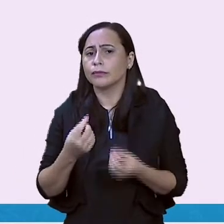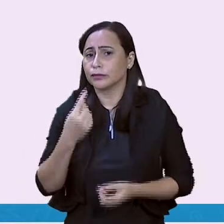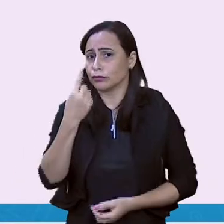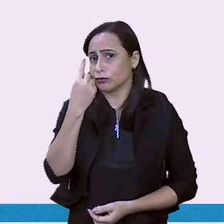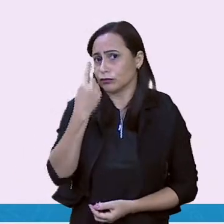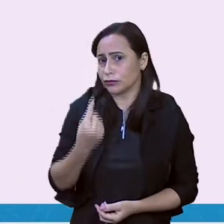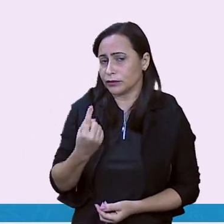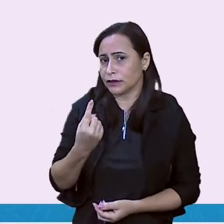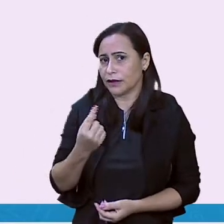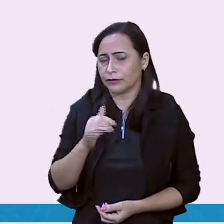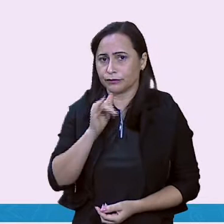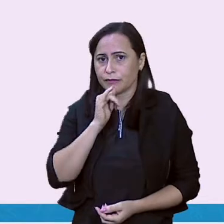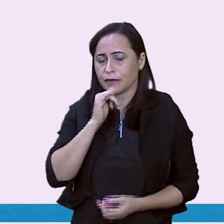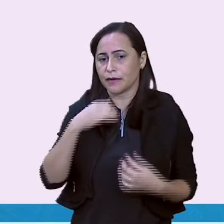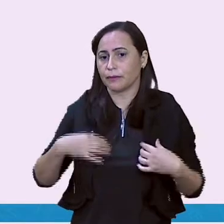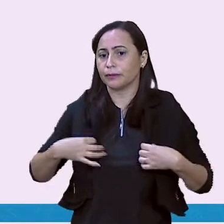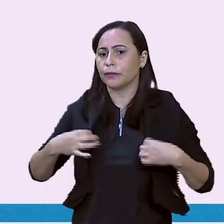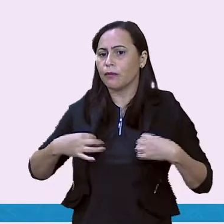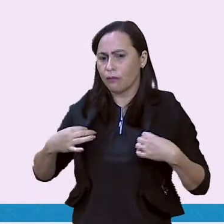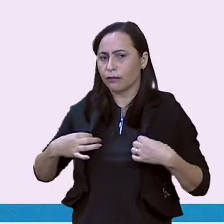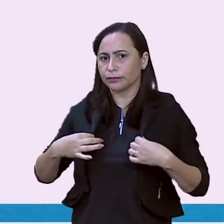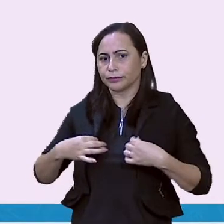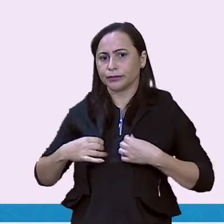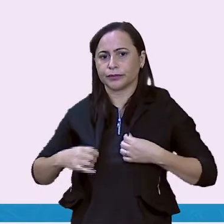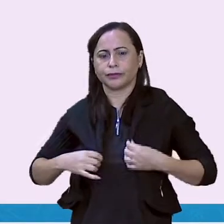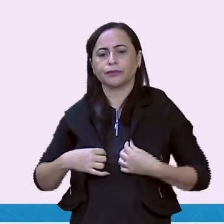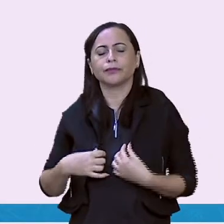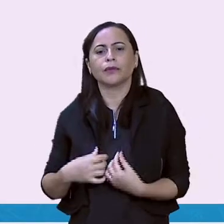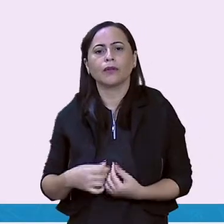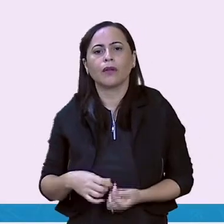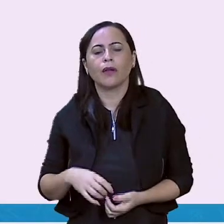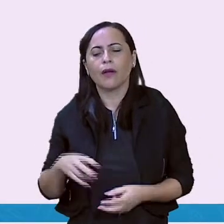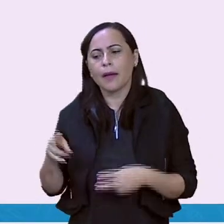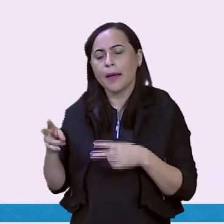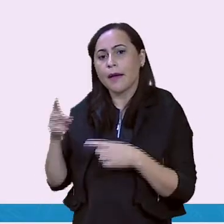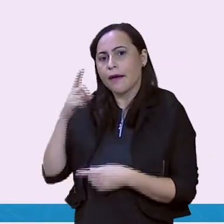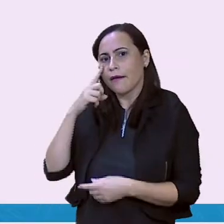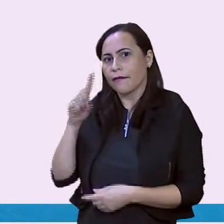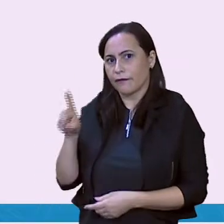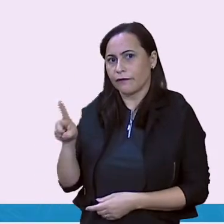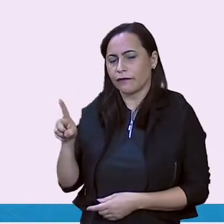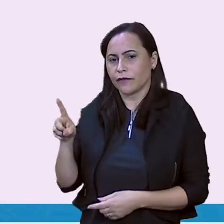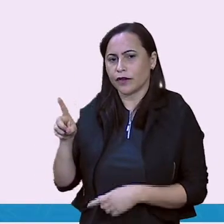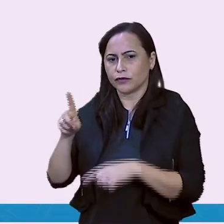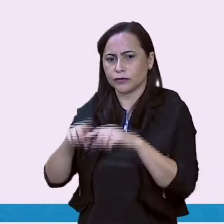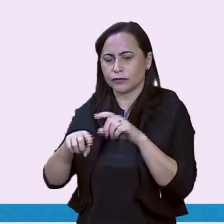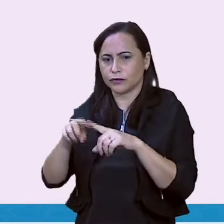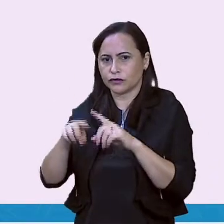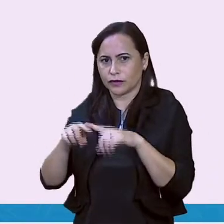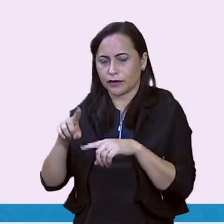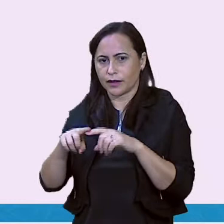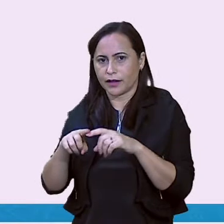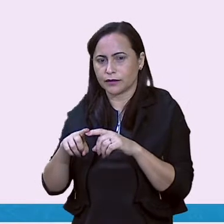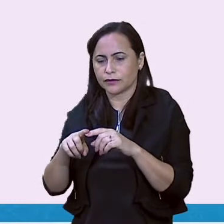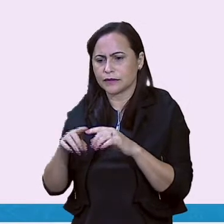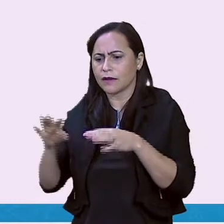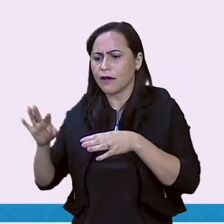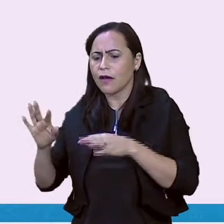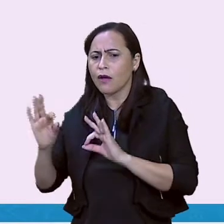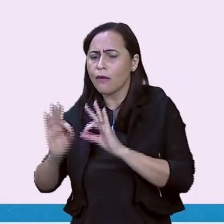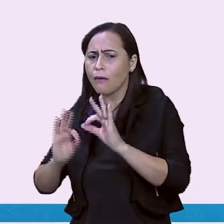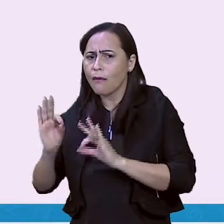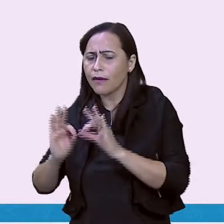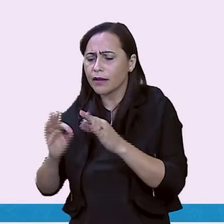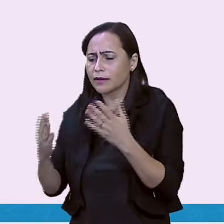de camisetas. Observe os produtos abaixo e façam as associações. Como que a